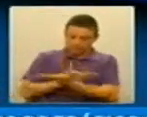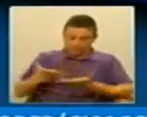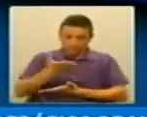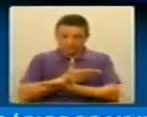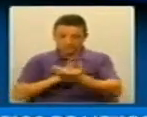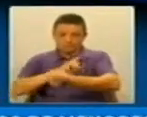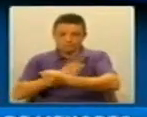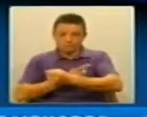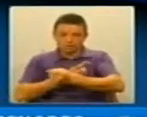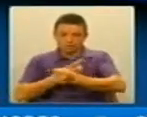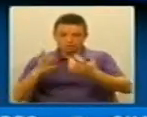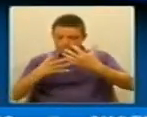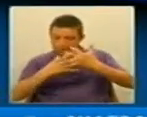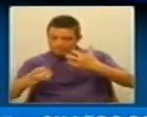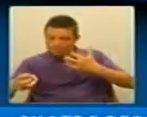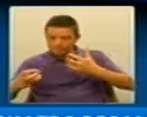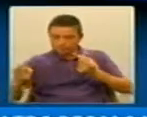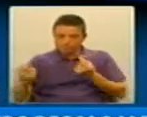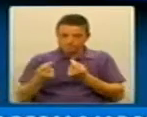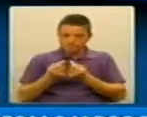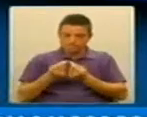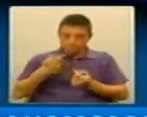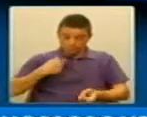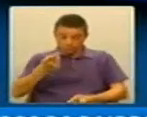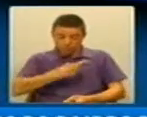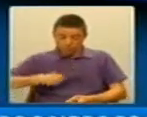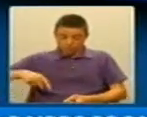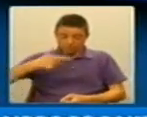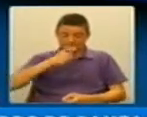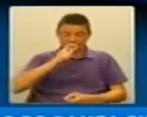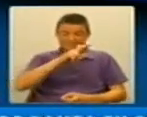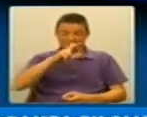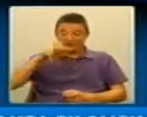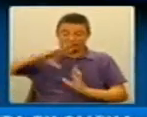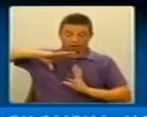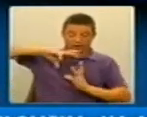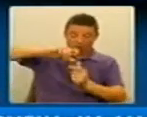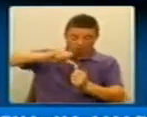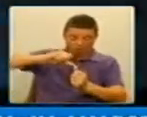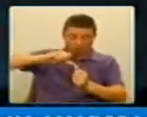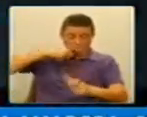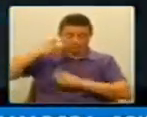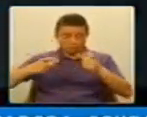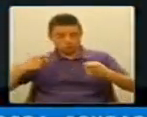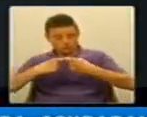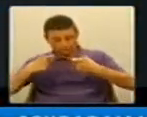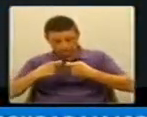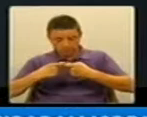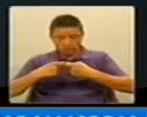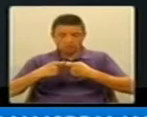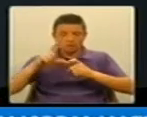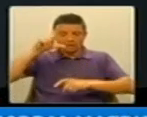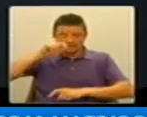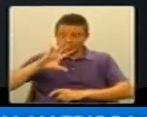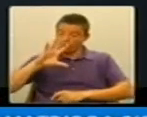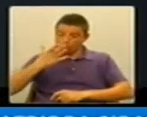os atrair para as zonas mais próximas de nós, da Terra. E, portanto, o que dizem os astrónomos e o que dizem os físicos, neste caso, nisto tudo, é que quando